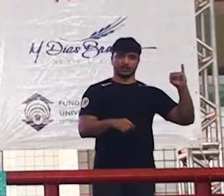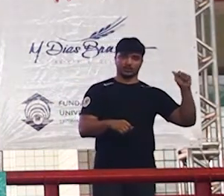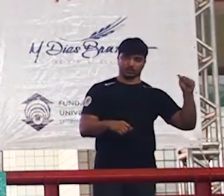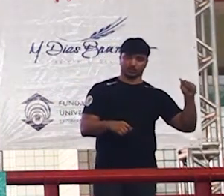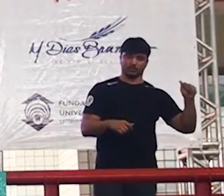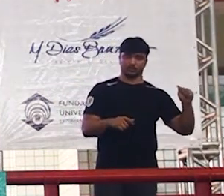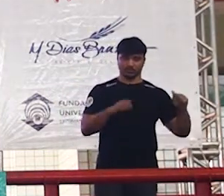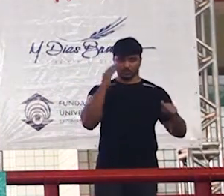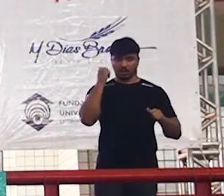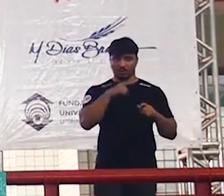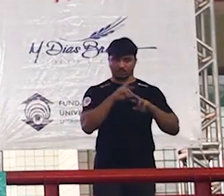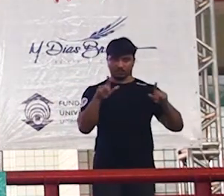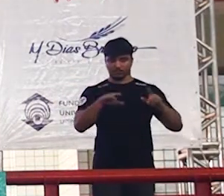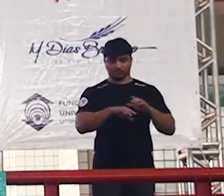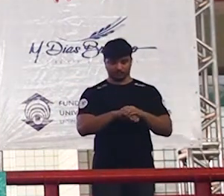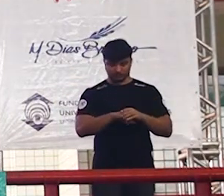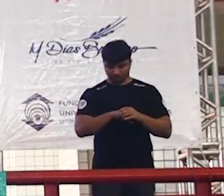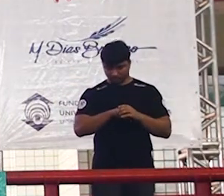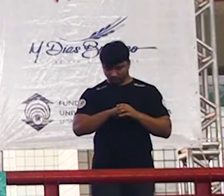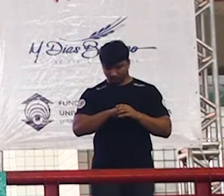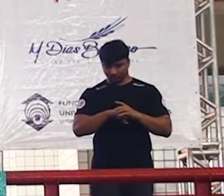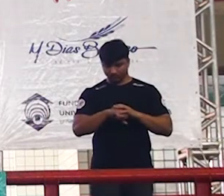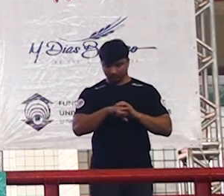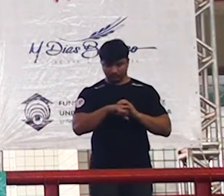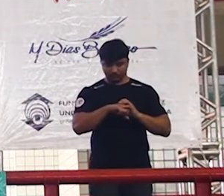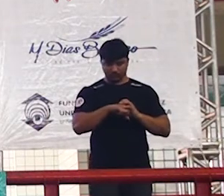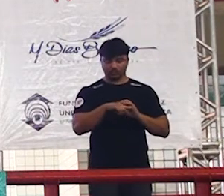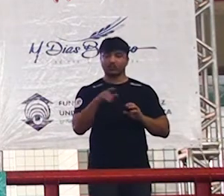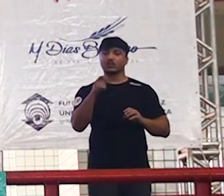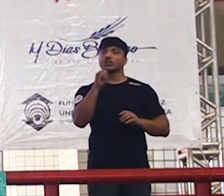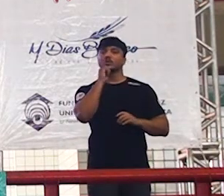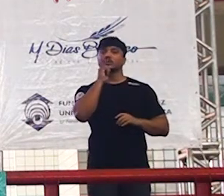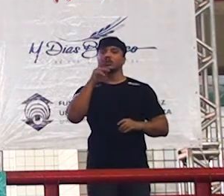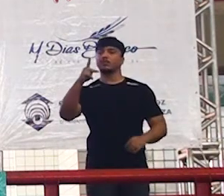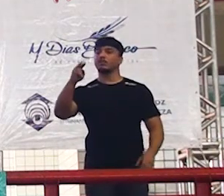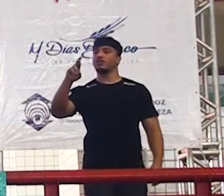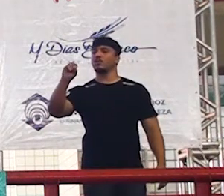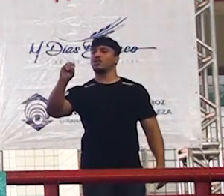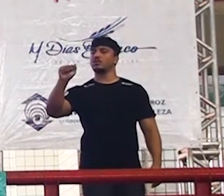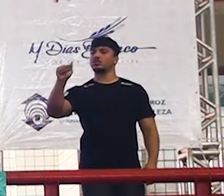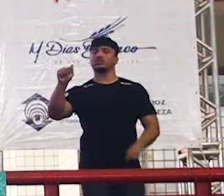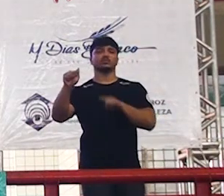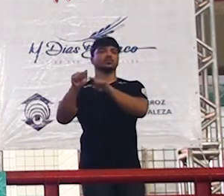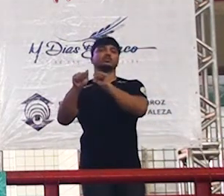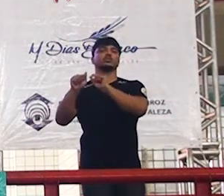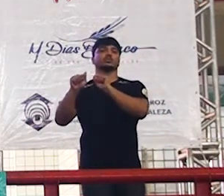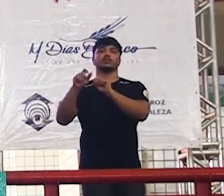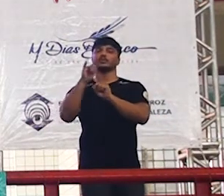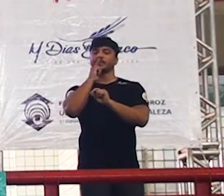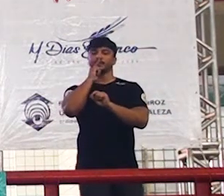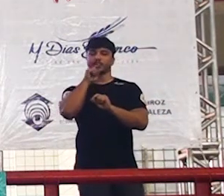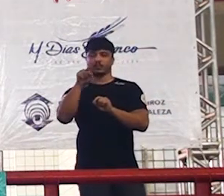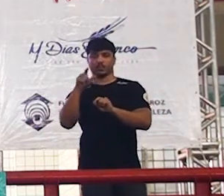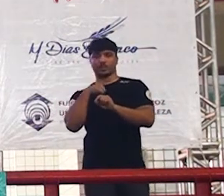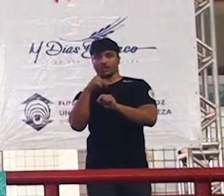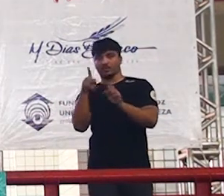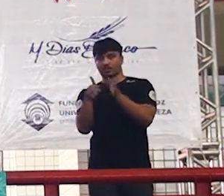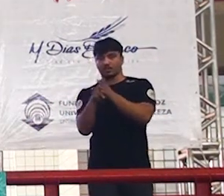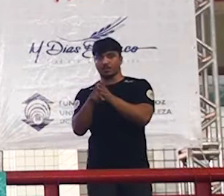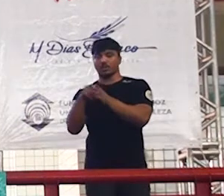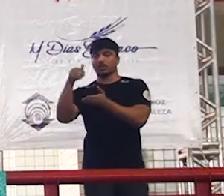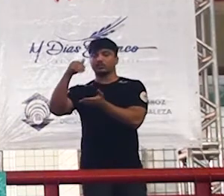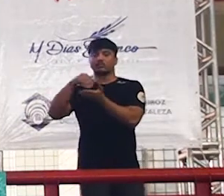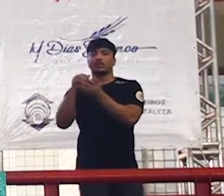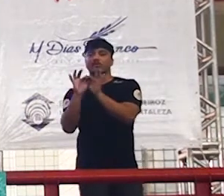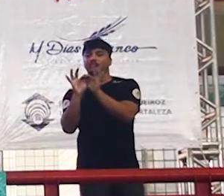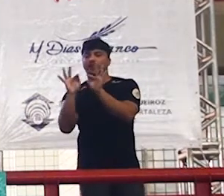sei que sabem, mas vamos recordar. Quando é que eu tenho um texto em prosa? Quando o texto tem como unidade mínima